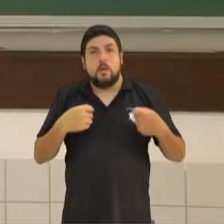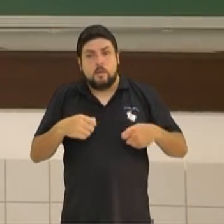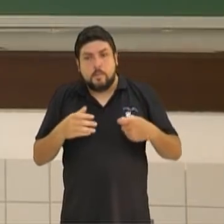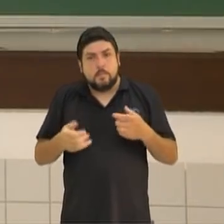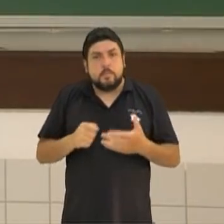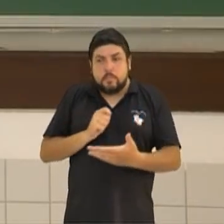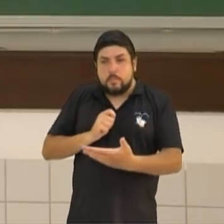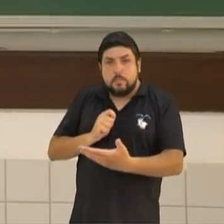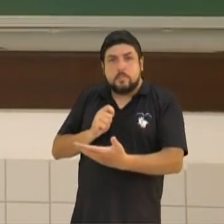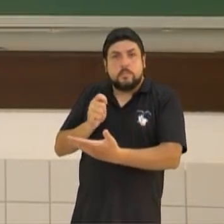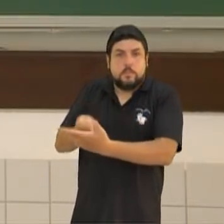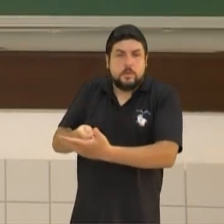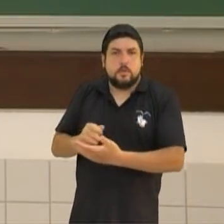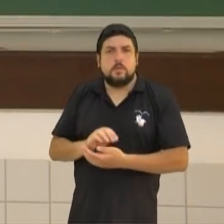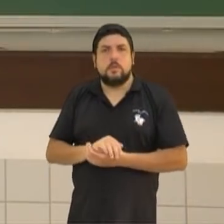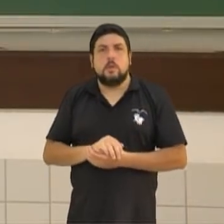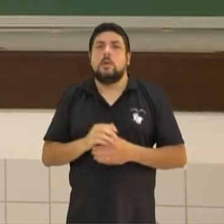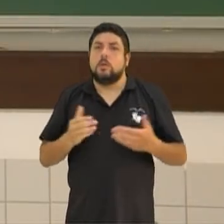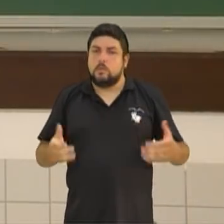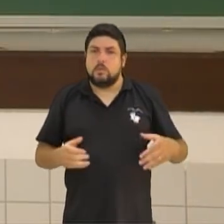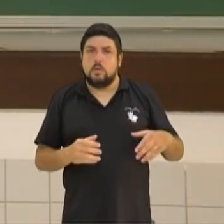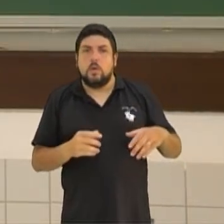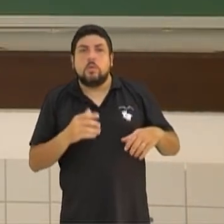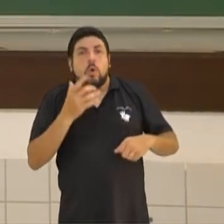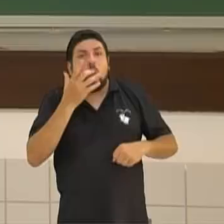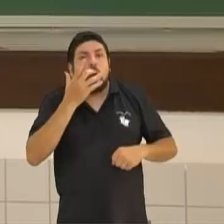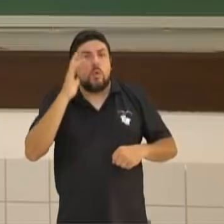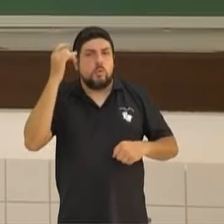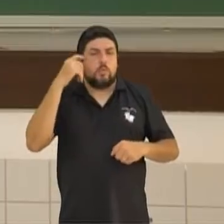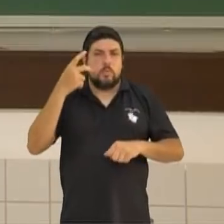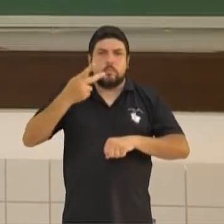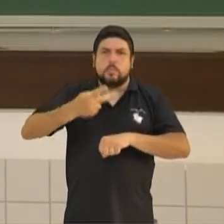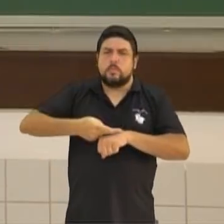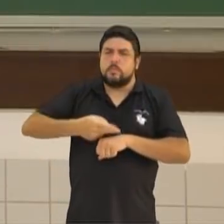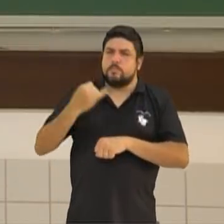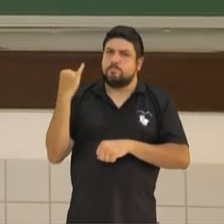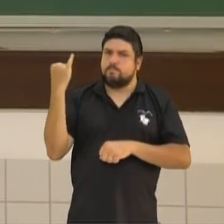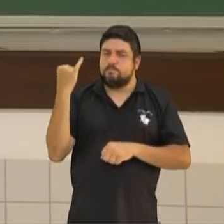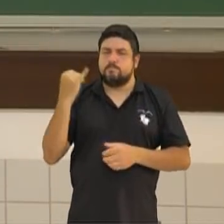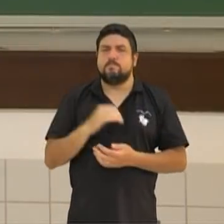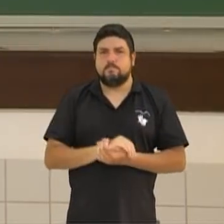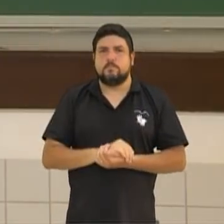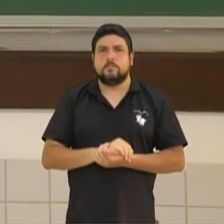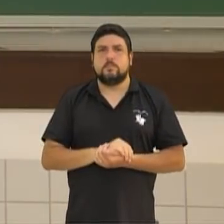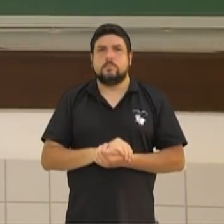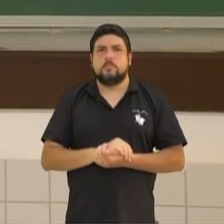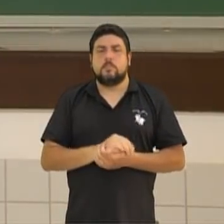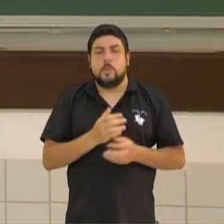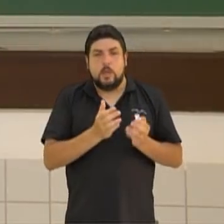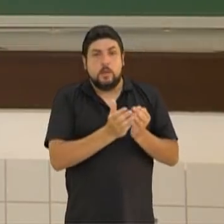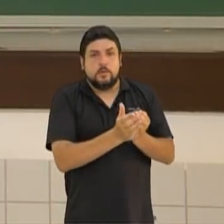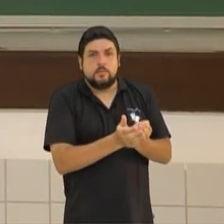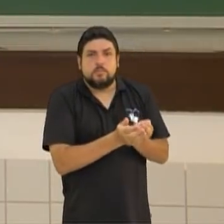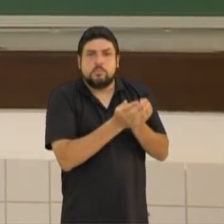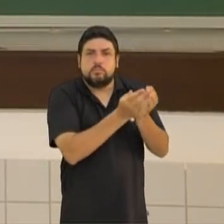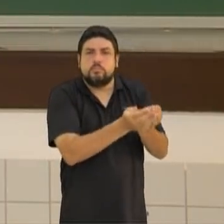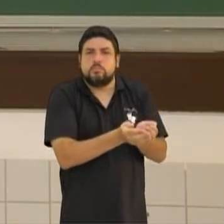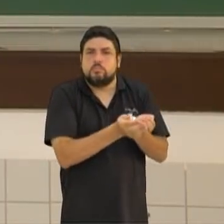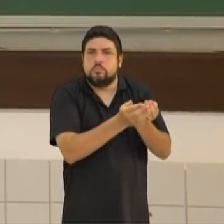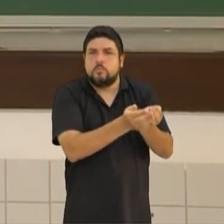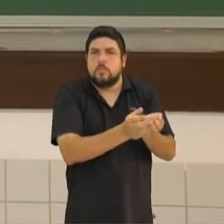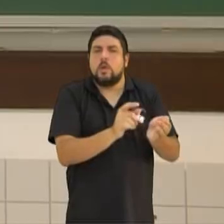Então, era muito importante para eles o ouro e a prata para fazer essas moedas. Já no comércio marítimo, ele era dominado por